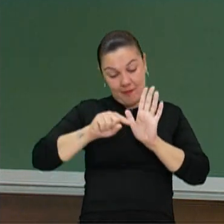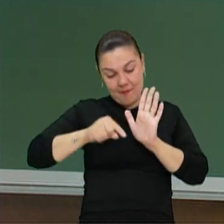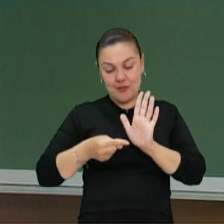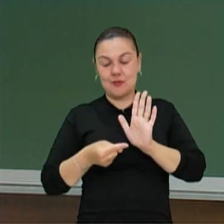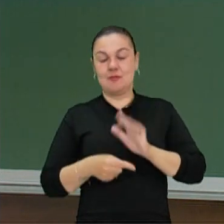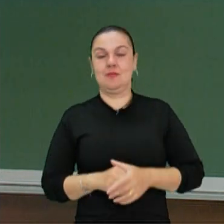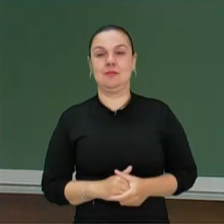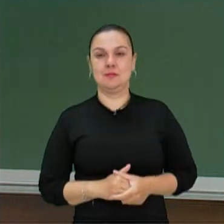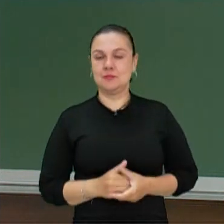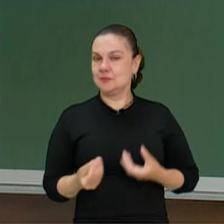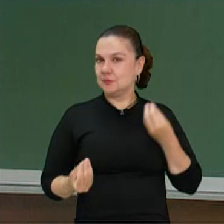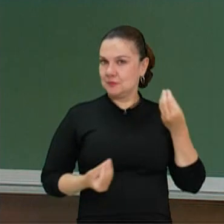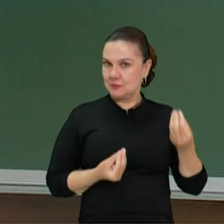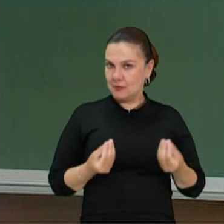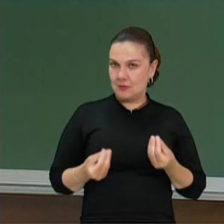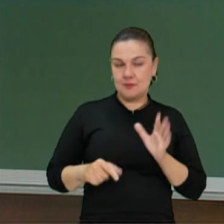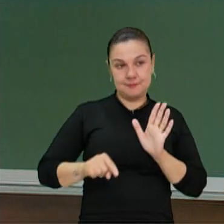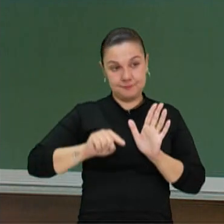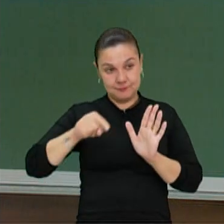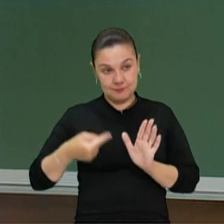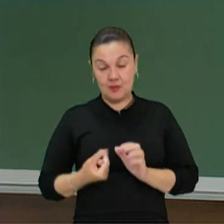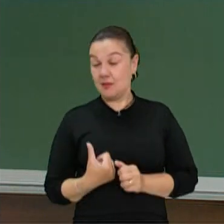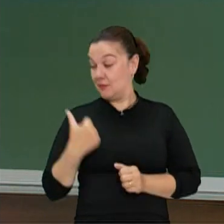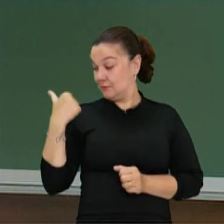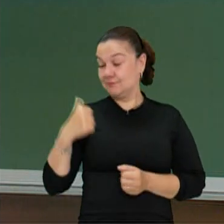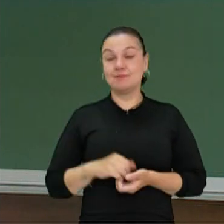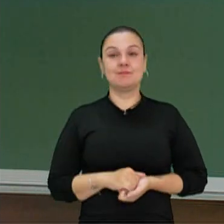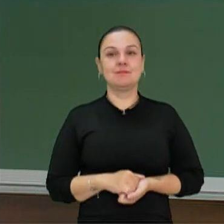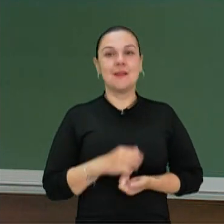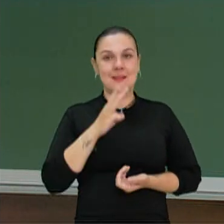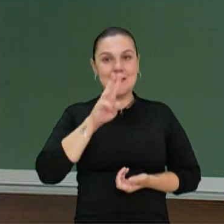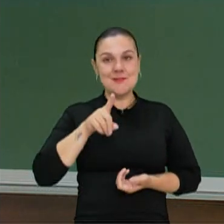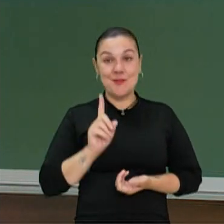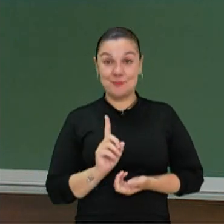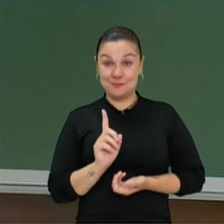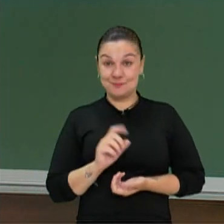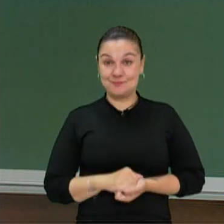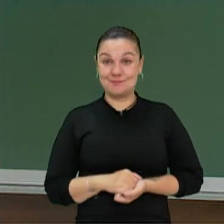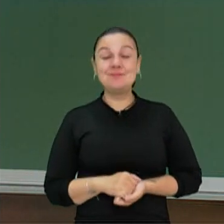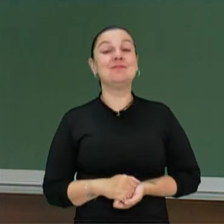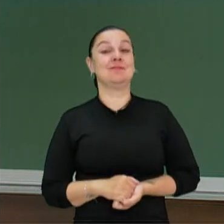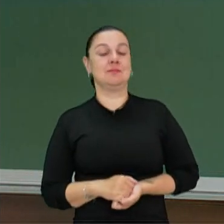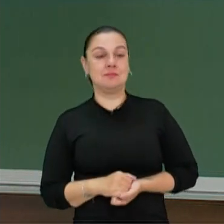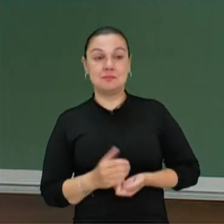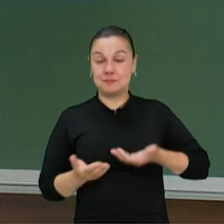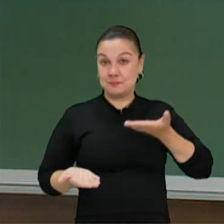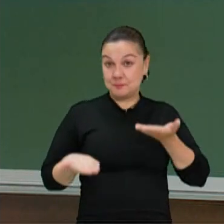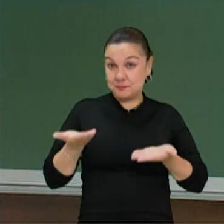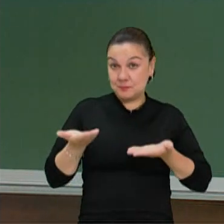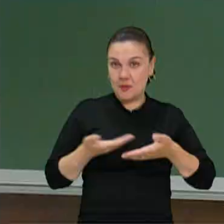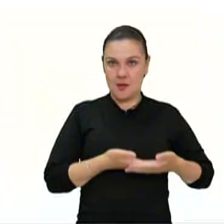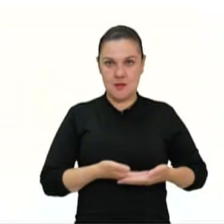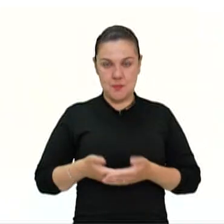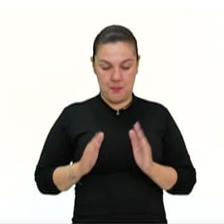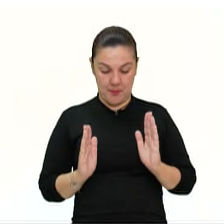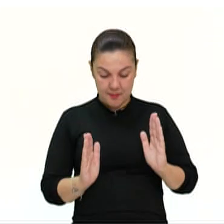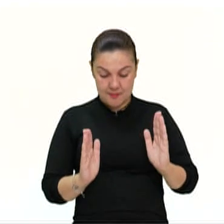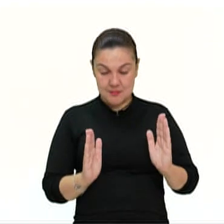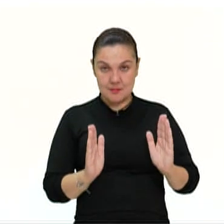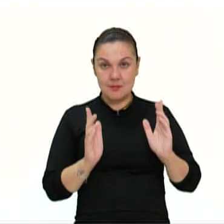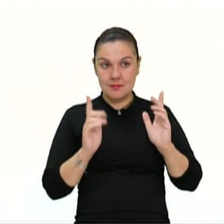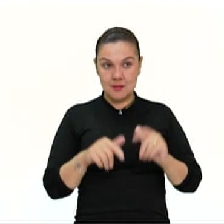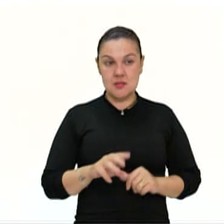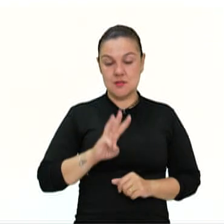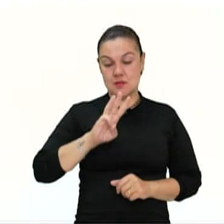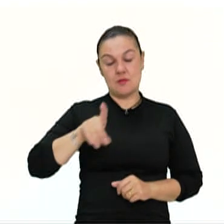décimo. Então, como é que aparece o décimo no 31? 3,1. Então, a média de peso desses bebês